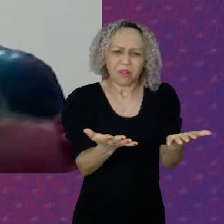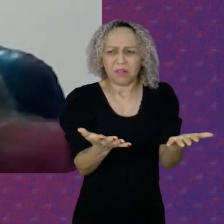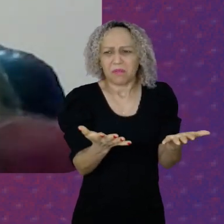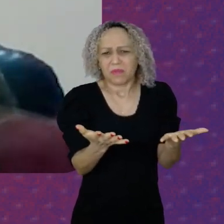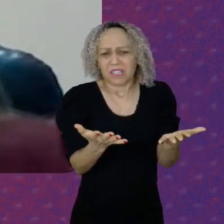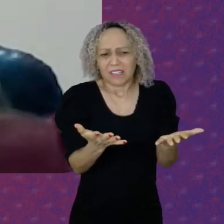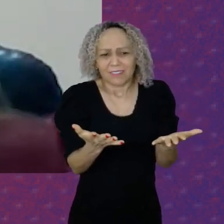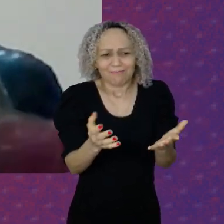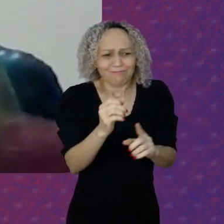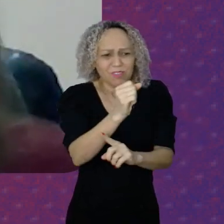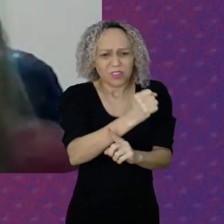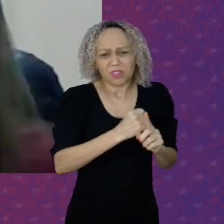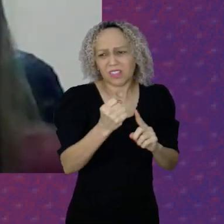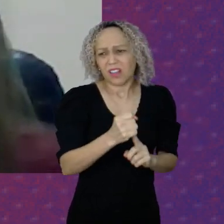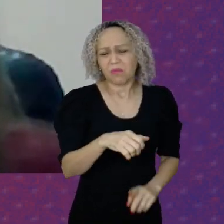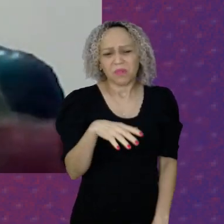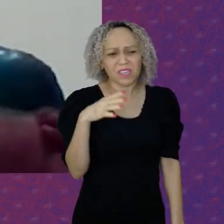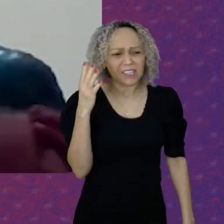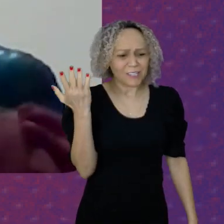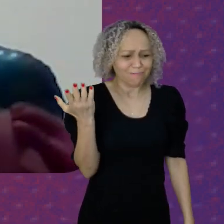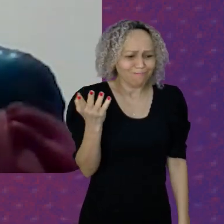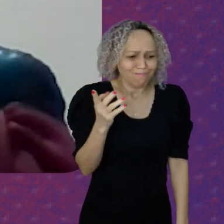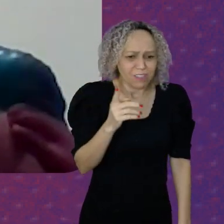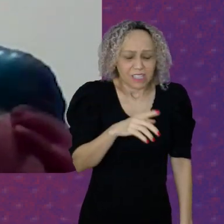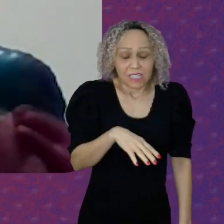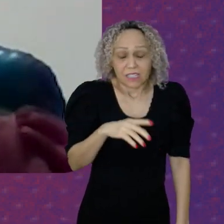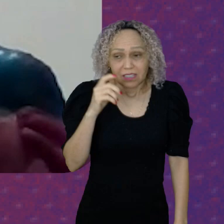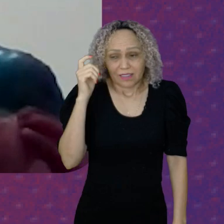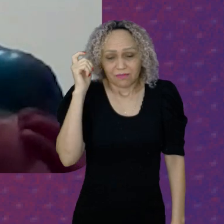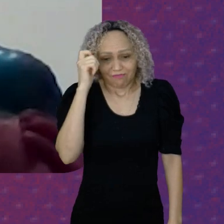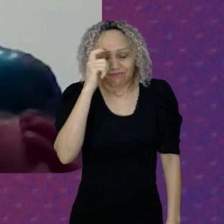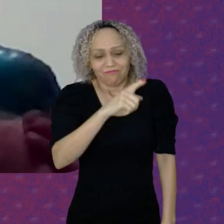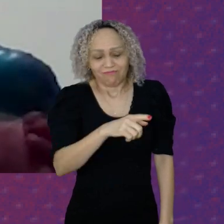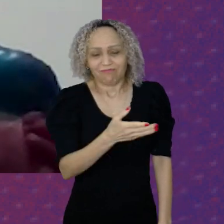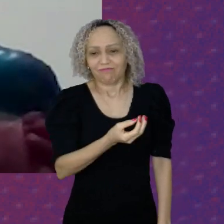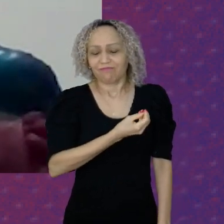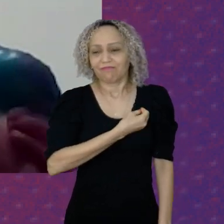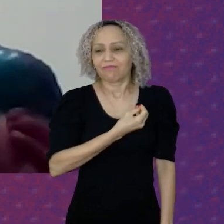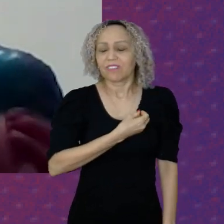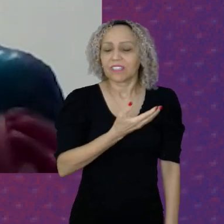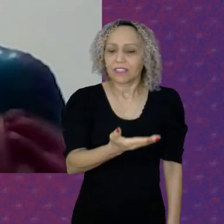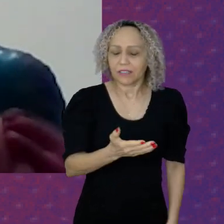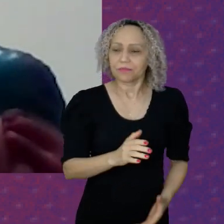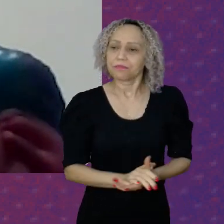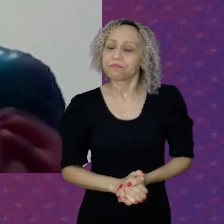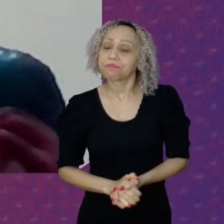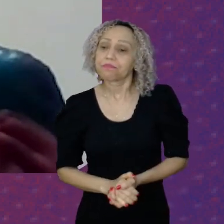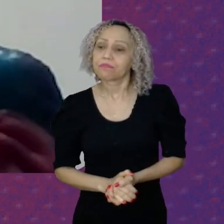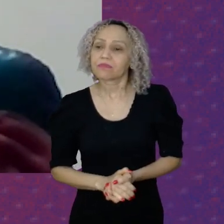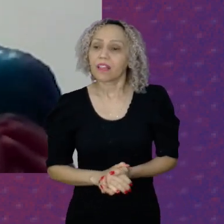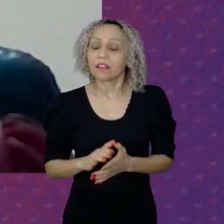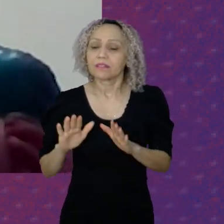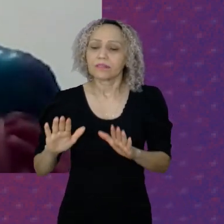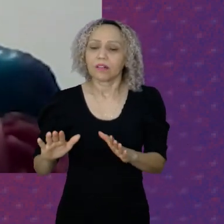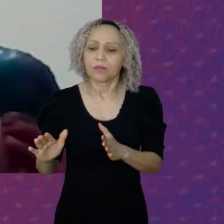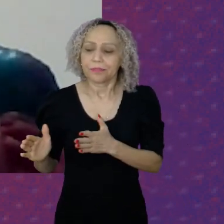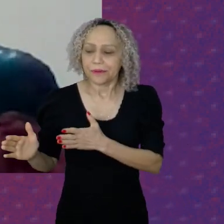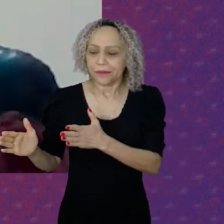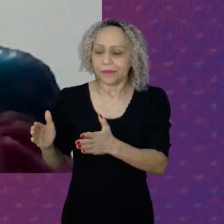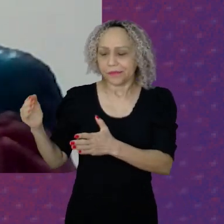que vigorou no Brasil o Auxílio Brasil, não exigia as contrapartidas dos beneficiários no que diz respeito